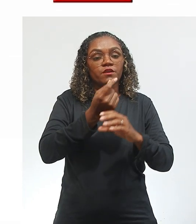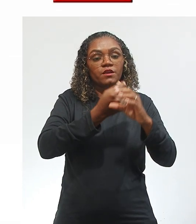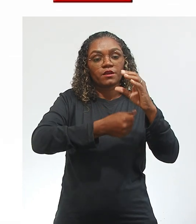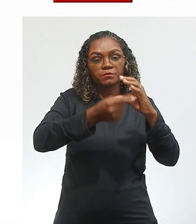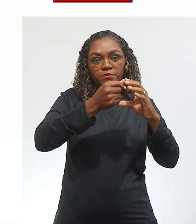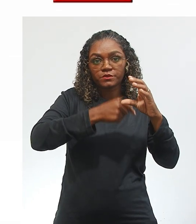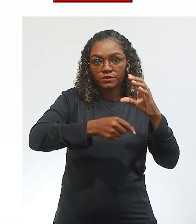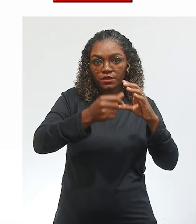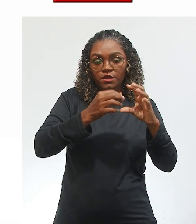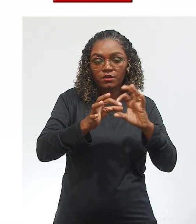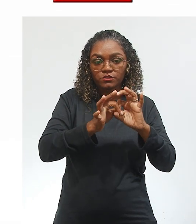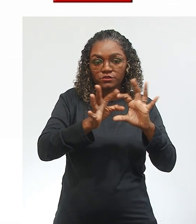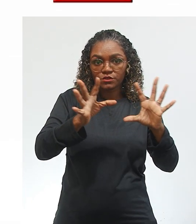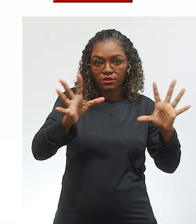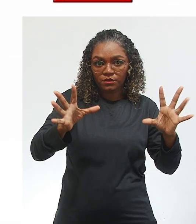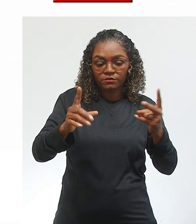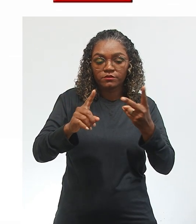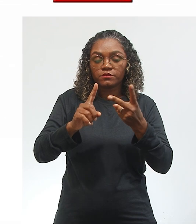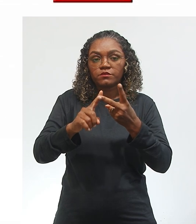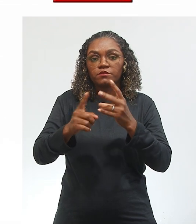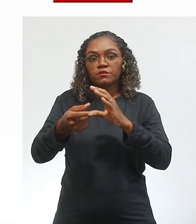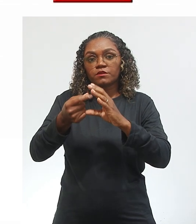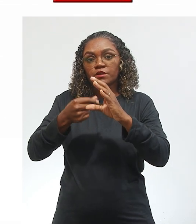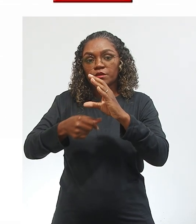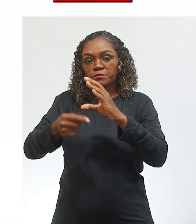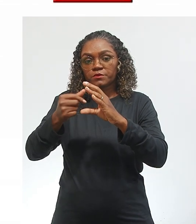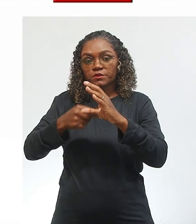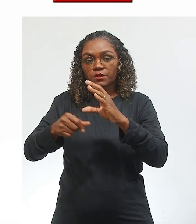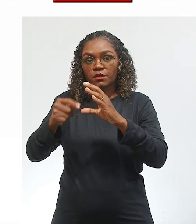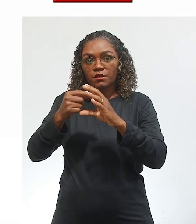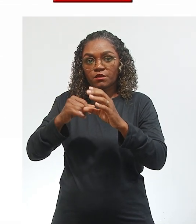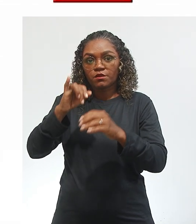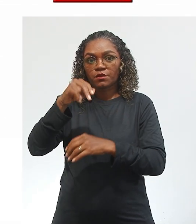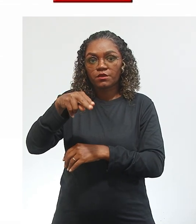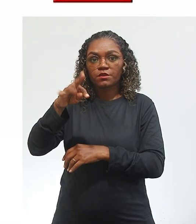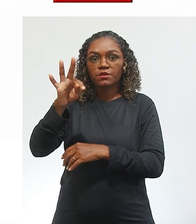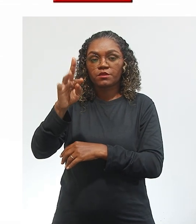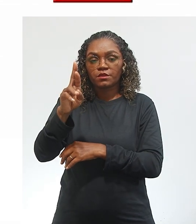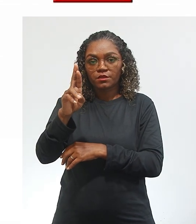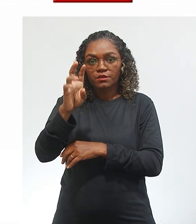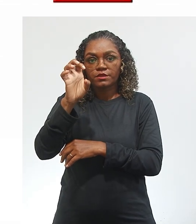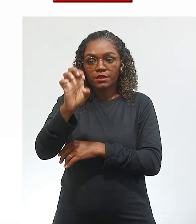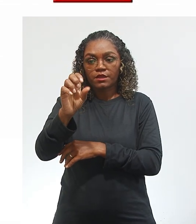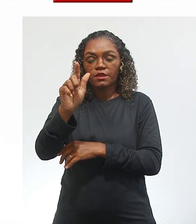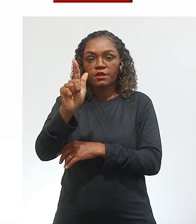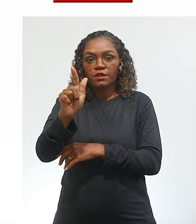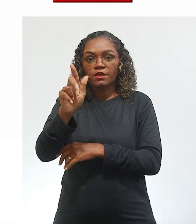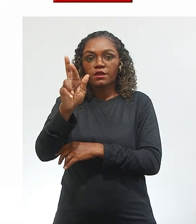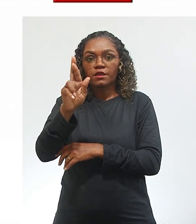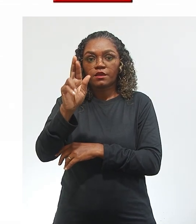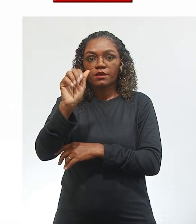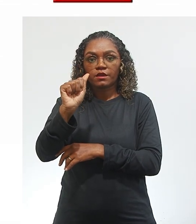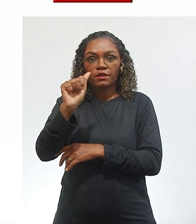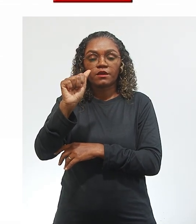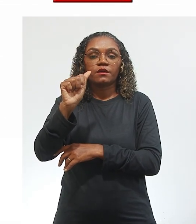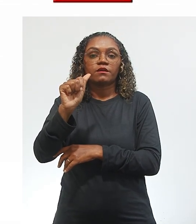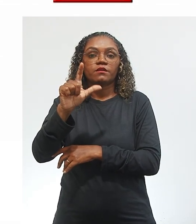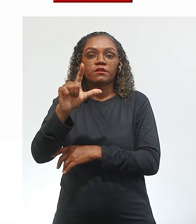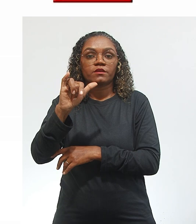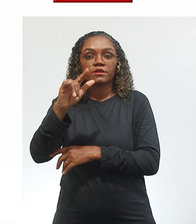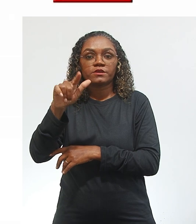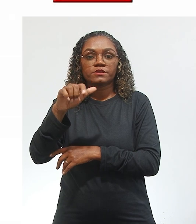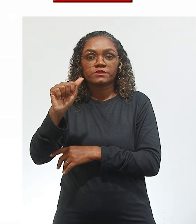capital autorizado, tem o capital integralizado e a integralizar. Tem o capital subscrito,